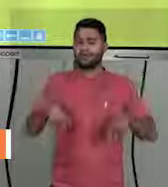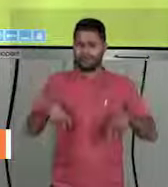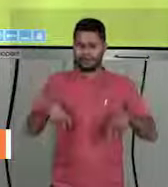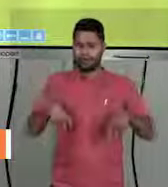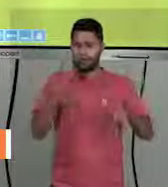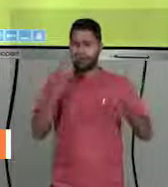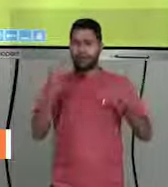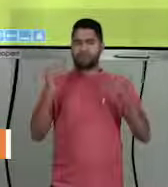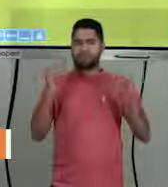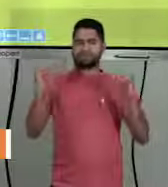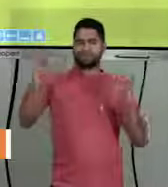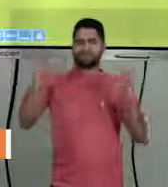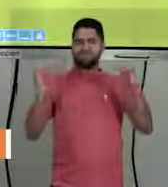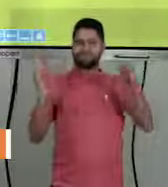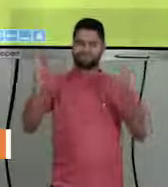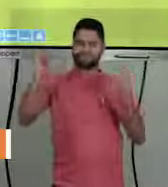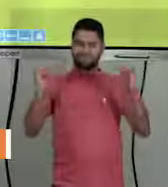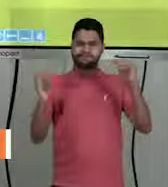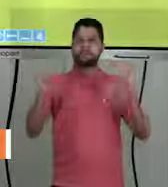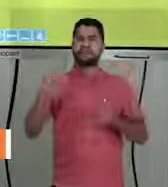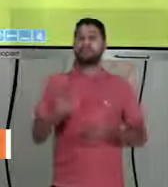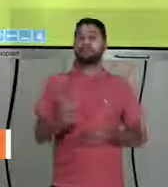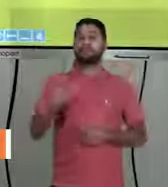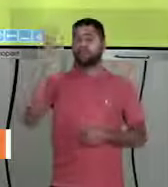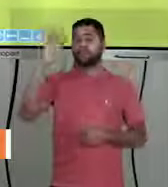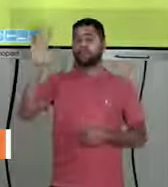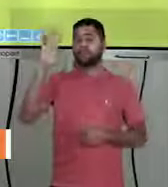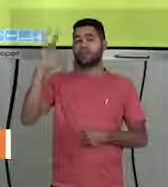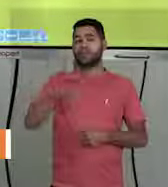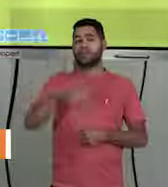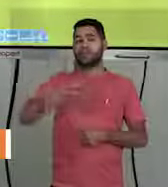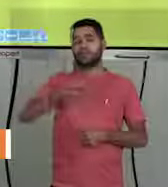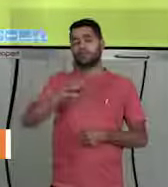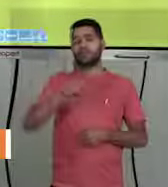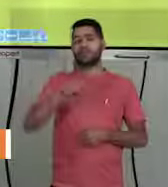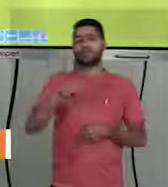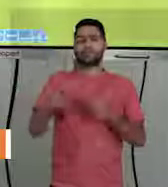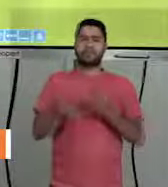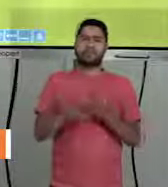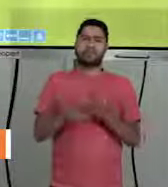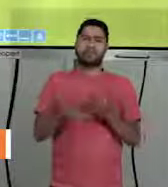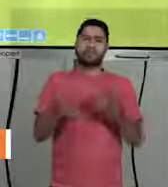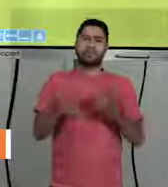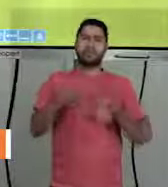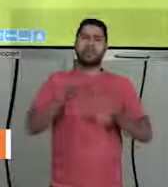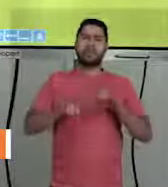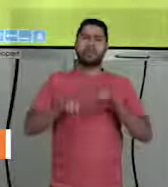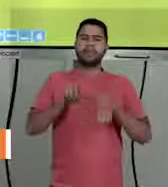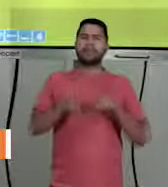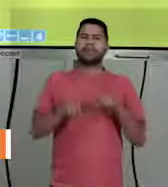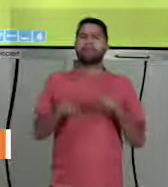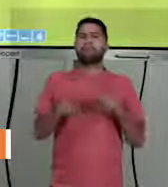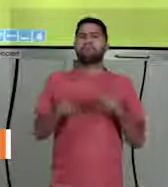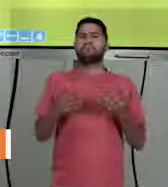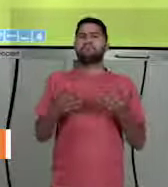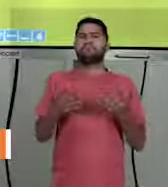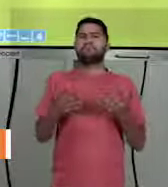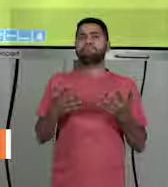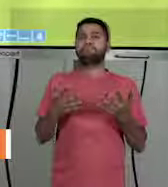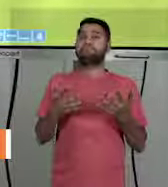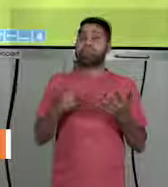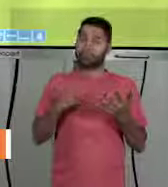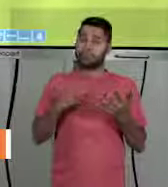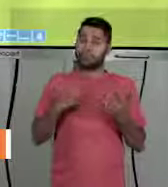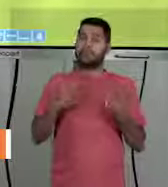Então, imagine vocês que um equipamento, né, ele vai atuar de forma que tem